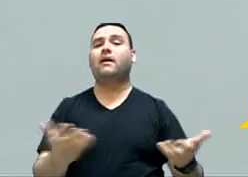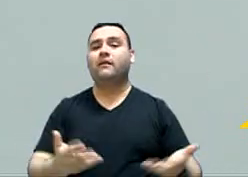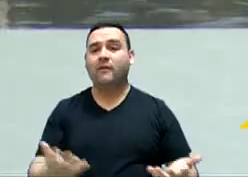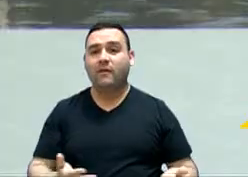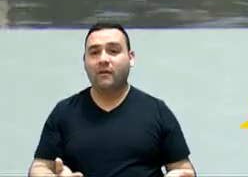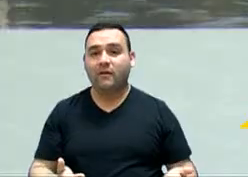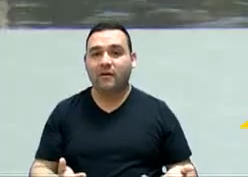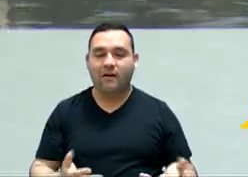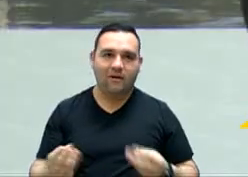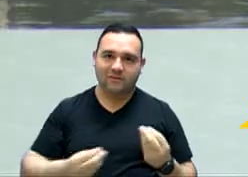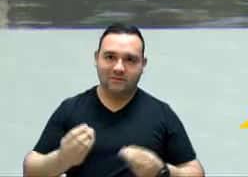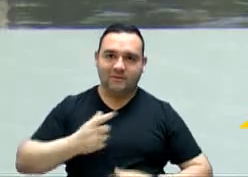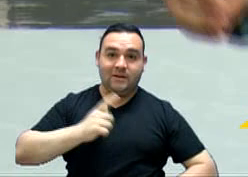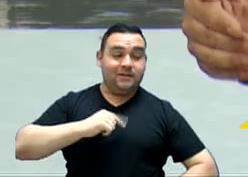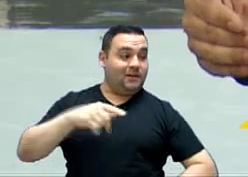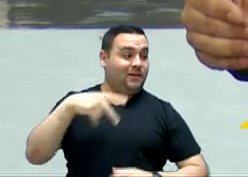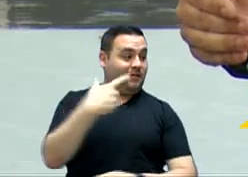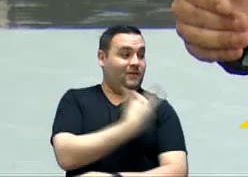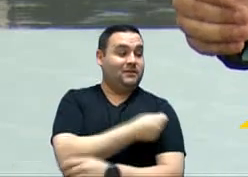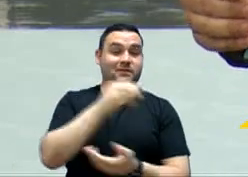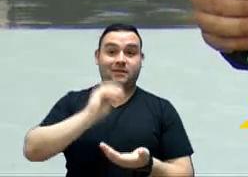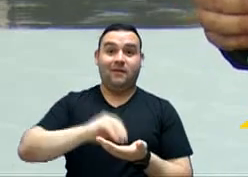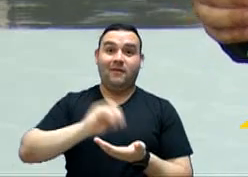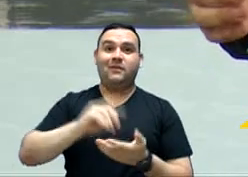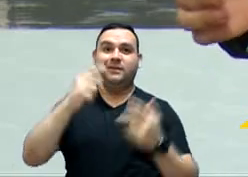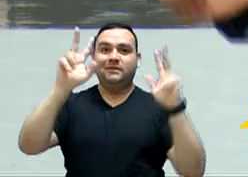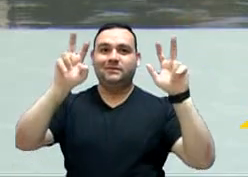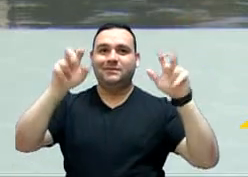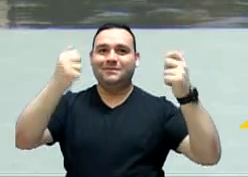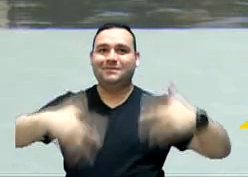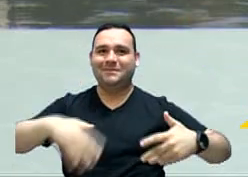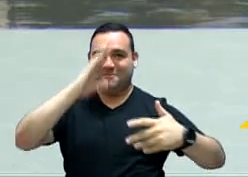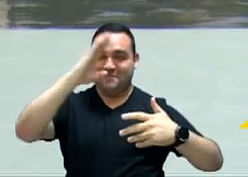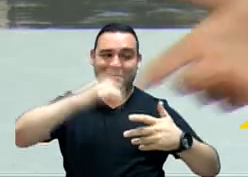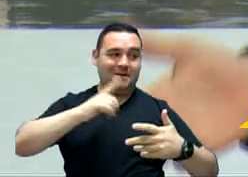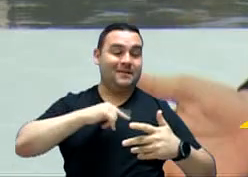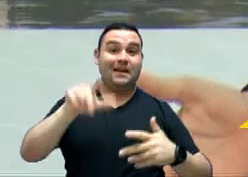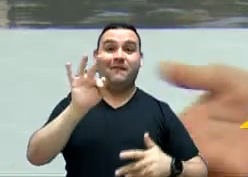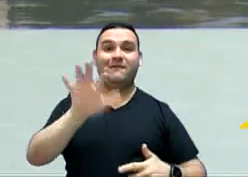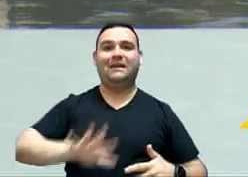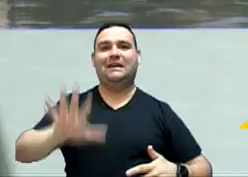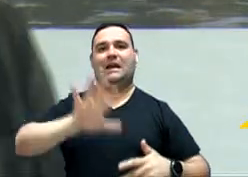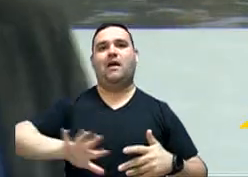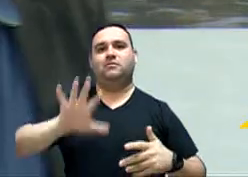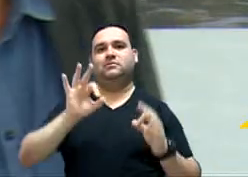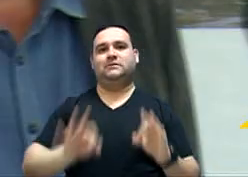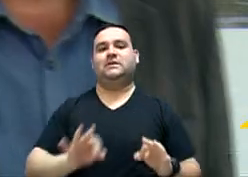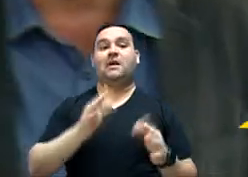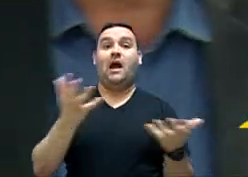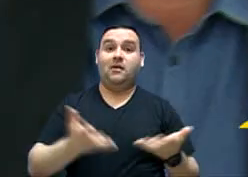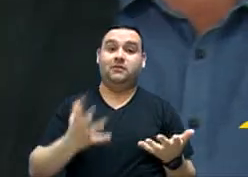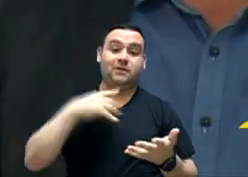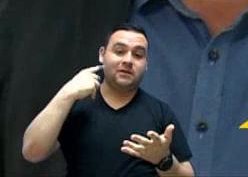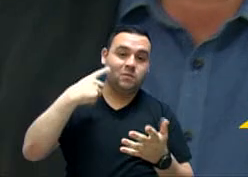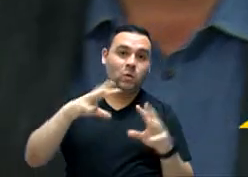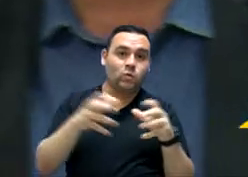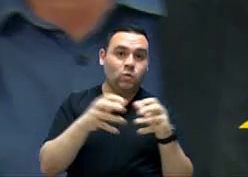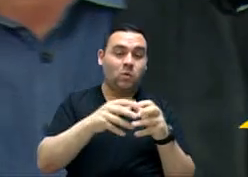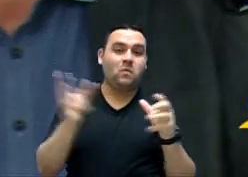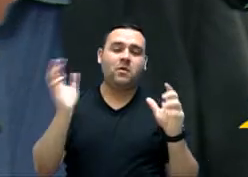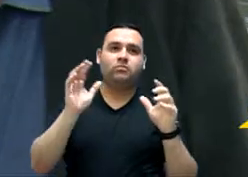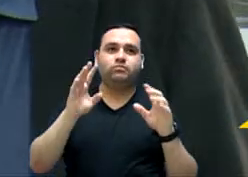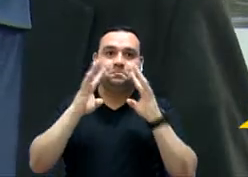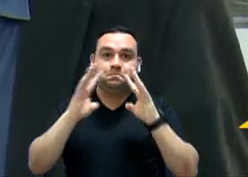que já foi 3 tempos, era sobre a falta de vacinas. Eu sei. E é de uma. É federal, né? É federal. Agora que os nossos deputados, ouvindo